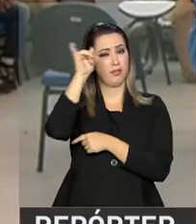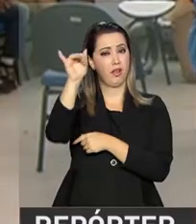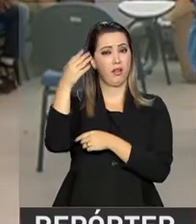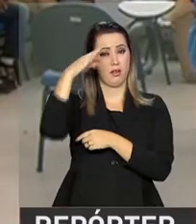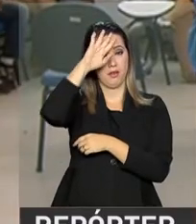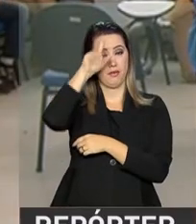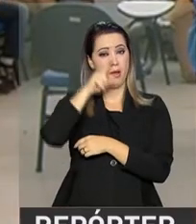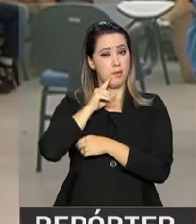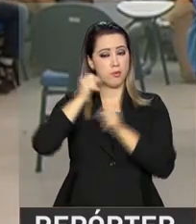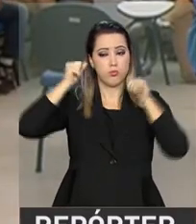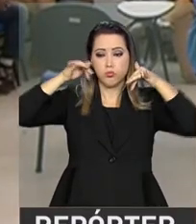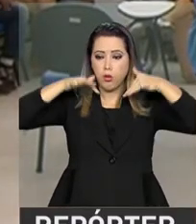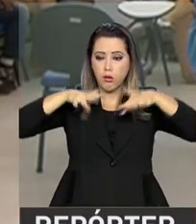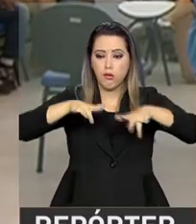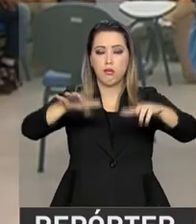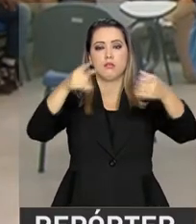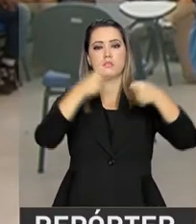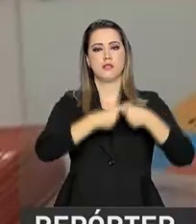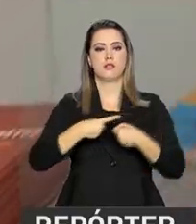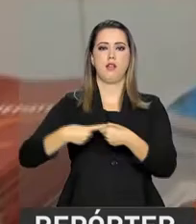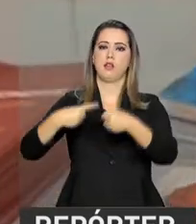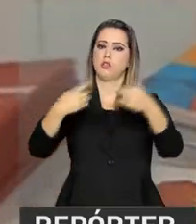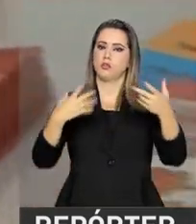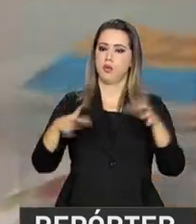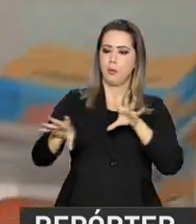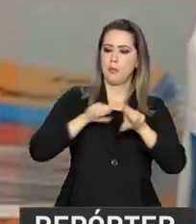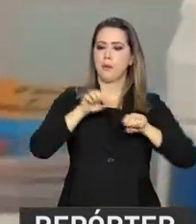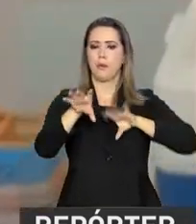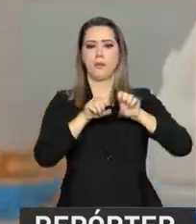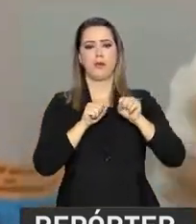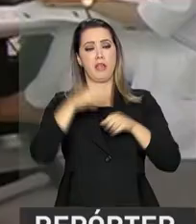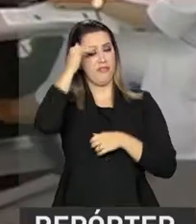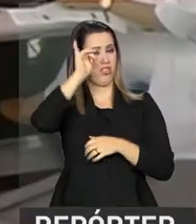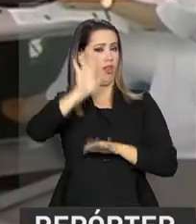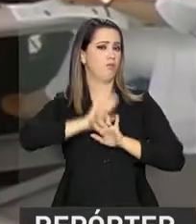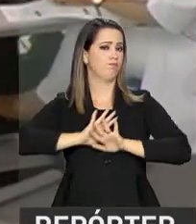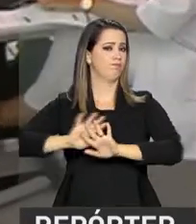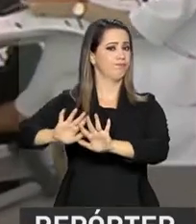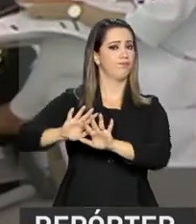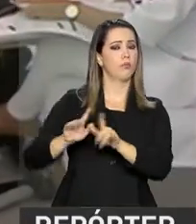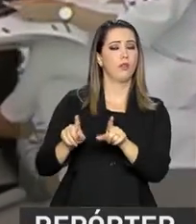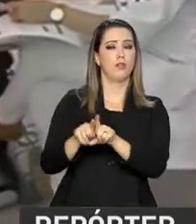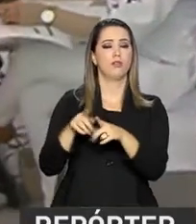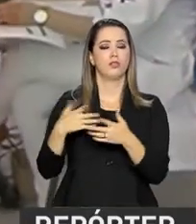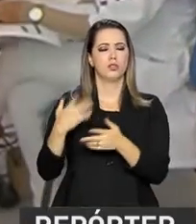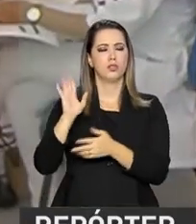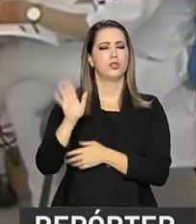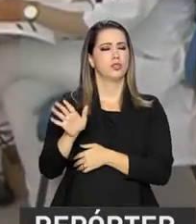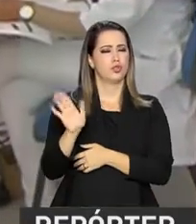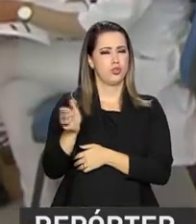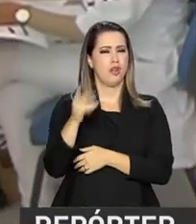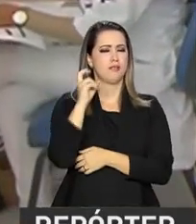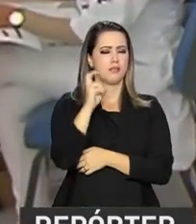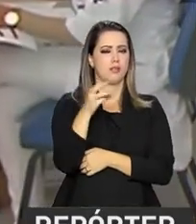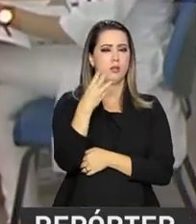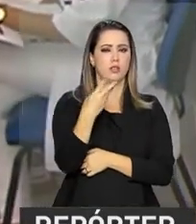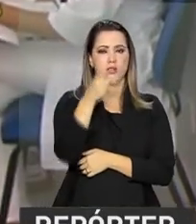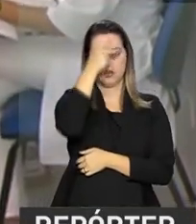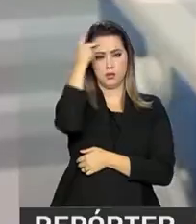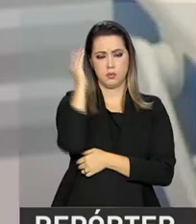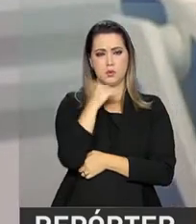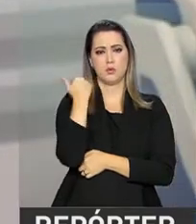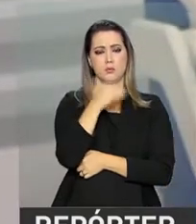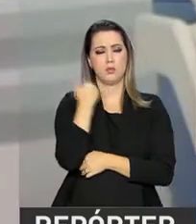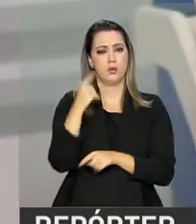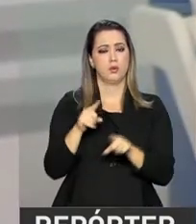a febre amarela se espalhem centros urbanos desde julho do ano passado foram registradas 53 mortes no brasil